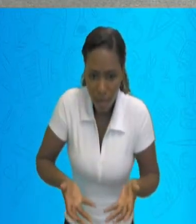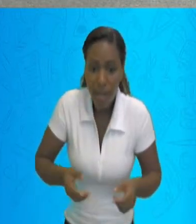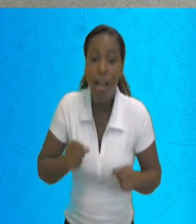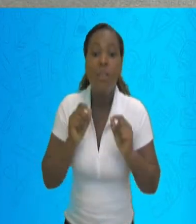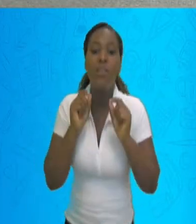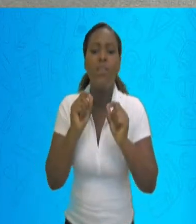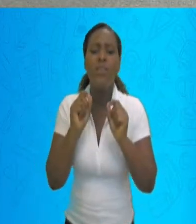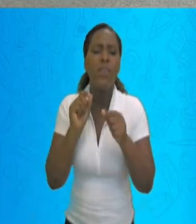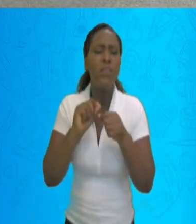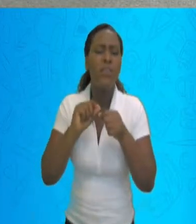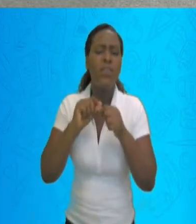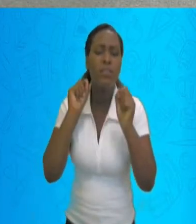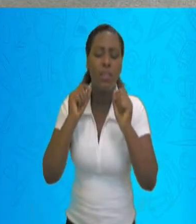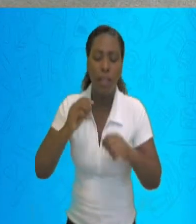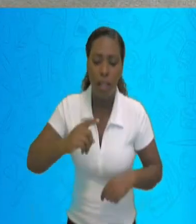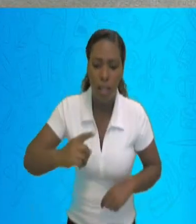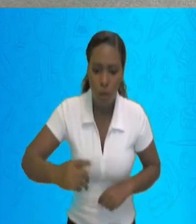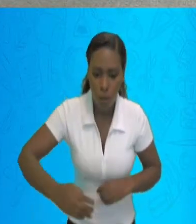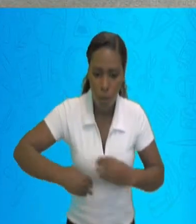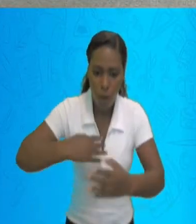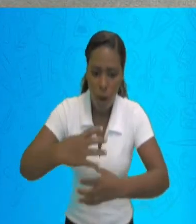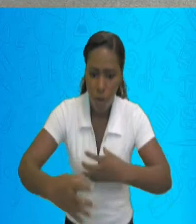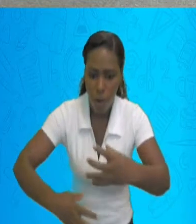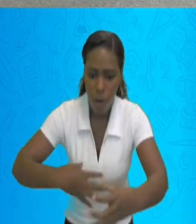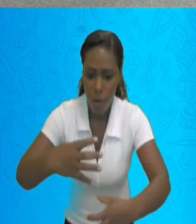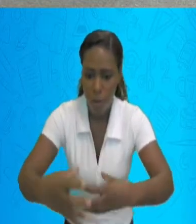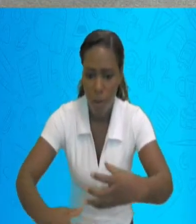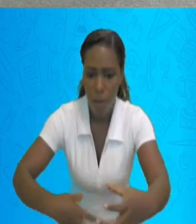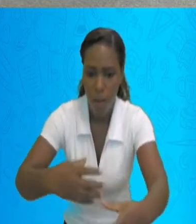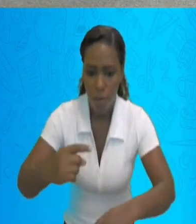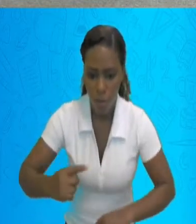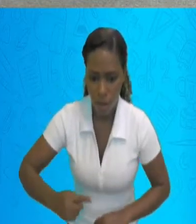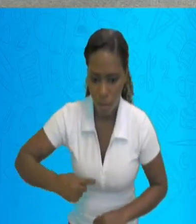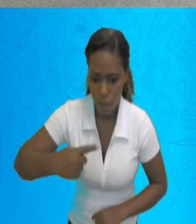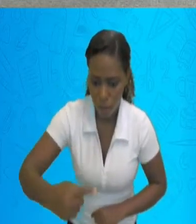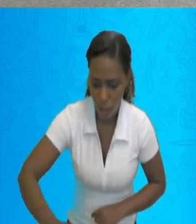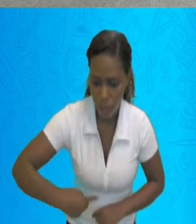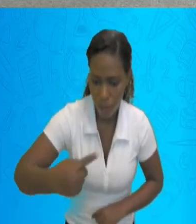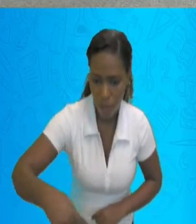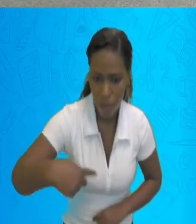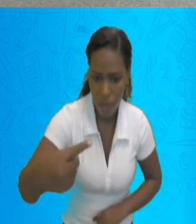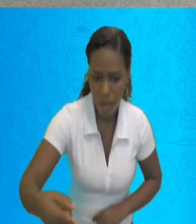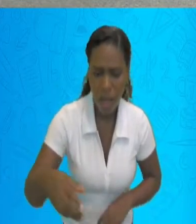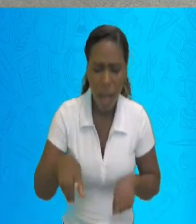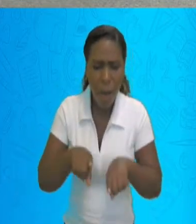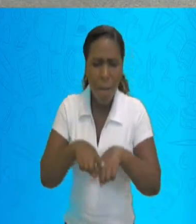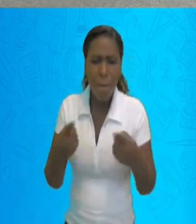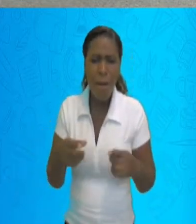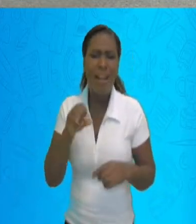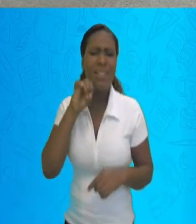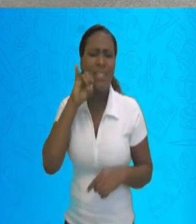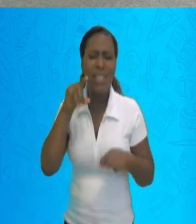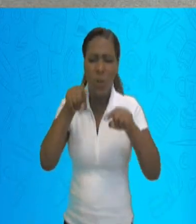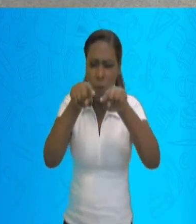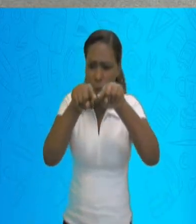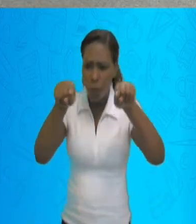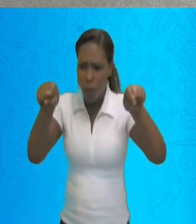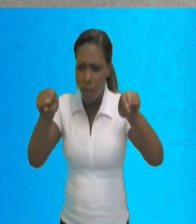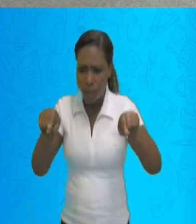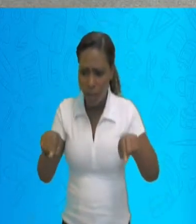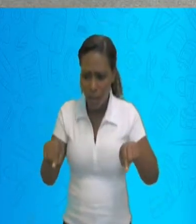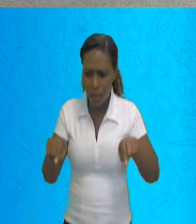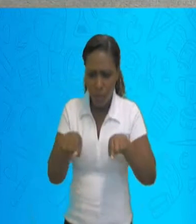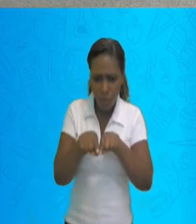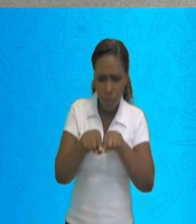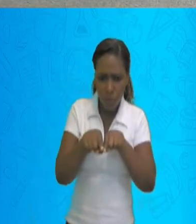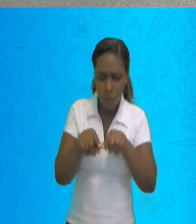você jogar o quadrado, a caixa, né, e ela não vai ter a mesma rotação do que a esfera, do que a